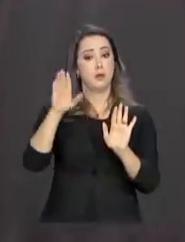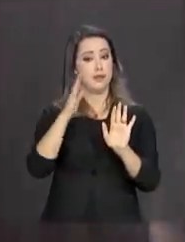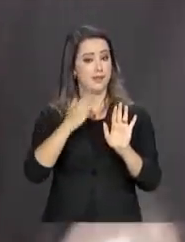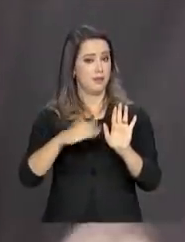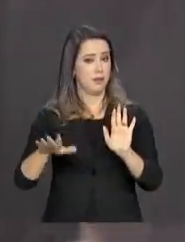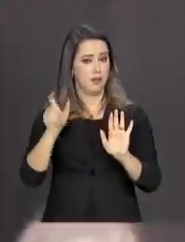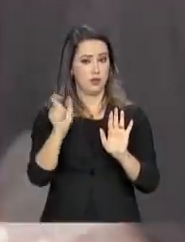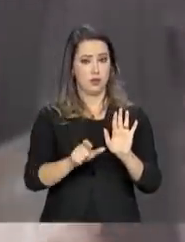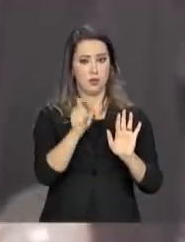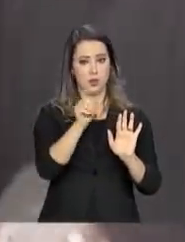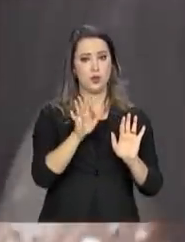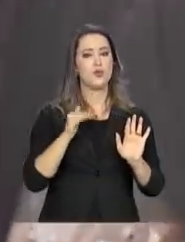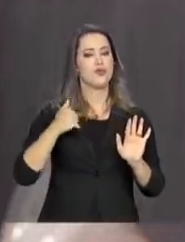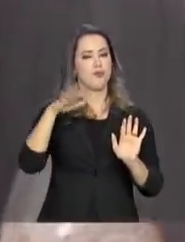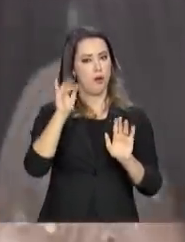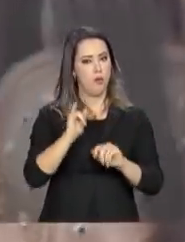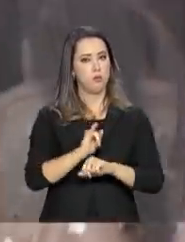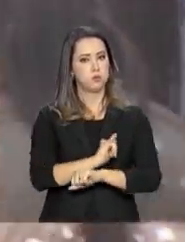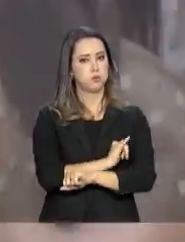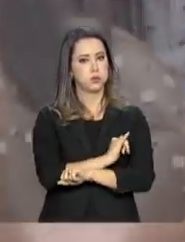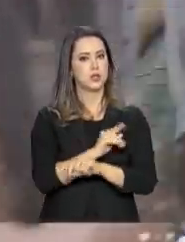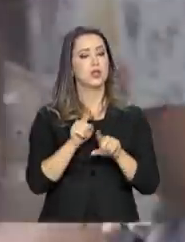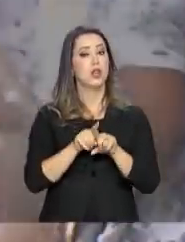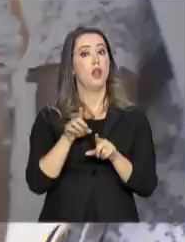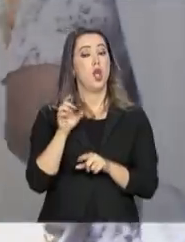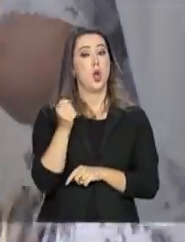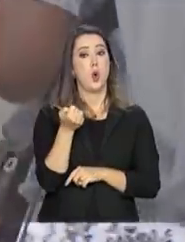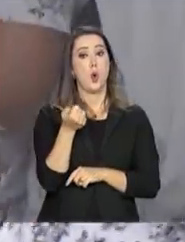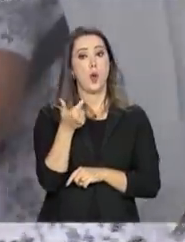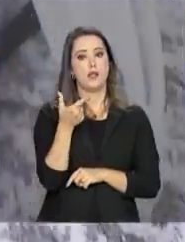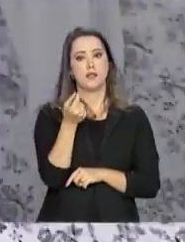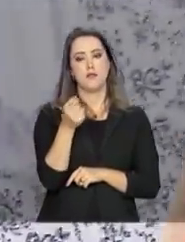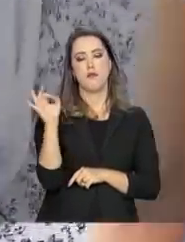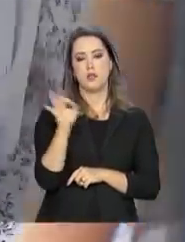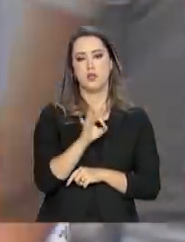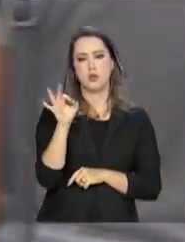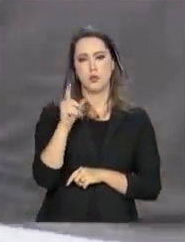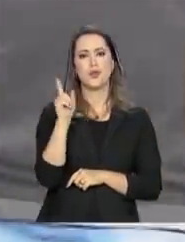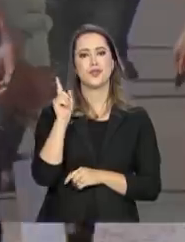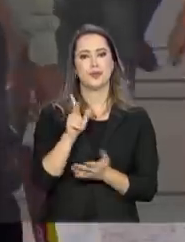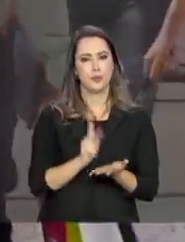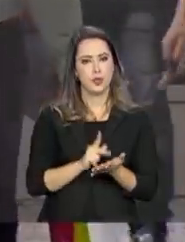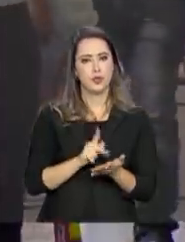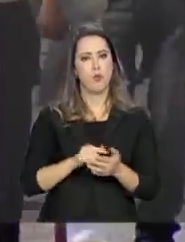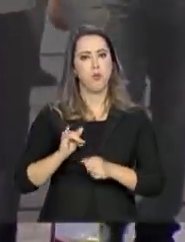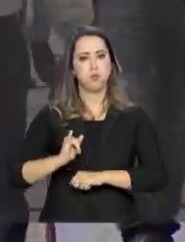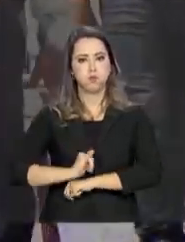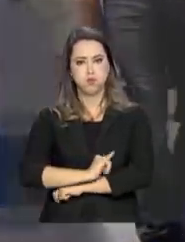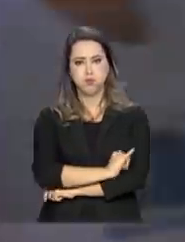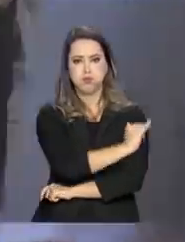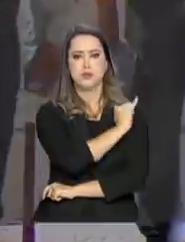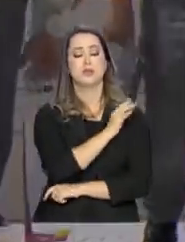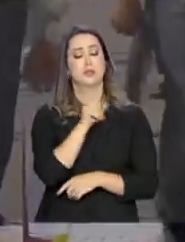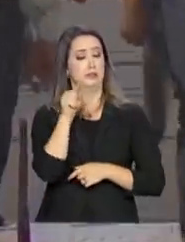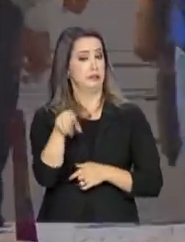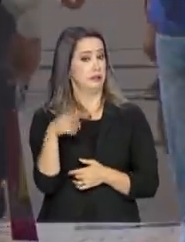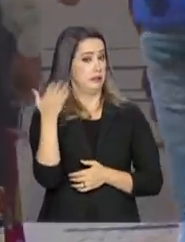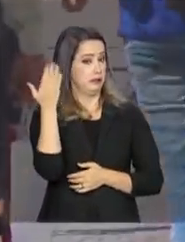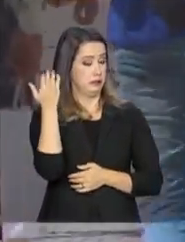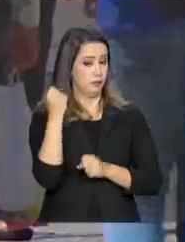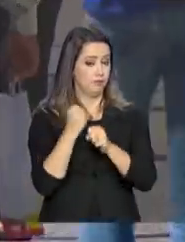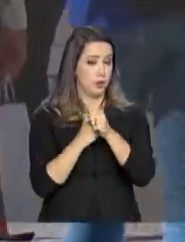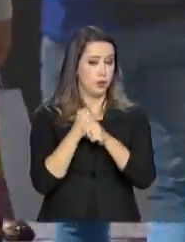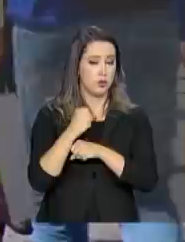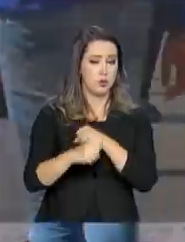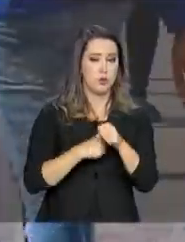já estão acima do peso quase 20% são considerados obesos nos últimos anos os brasileiros têm comido mais